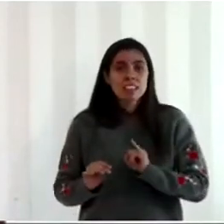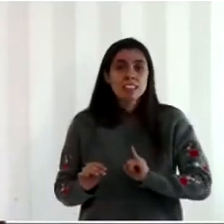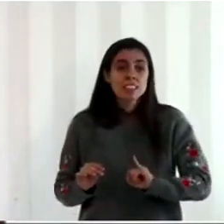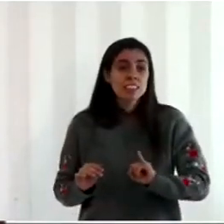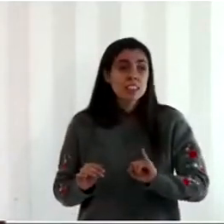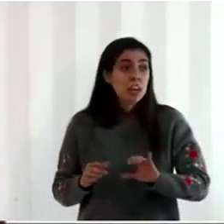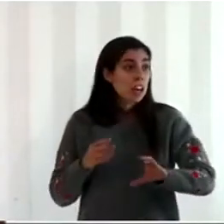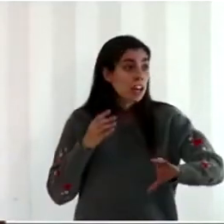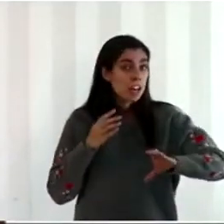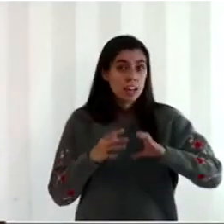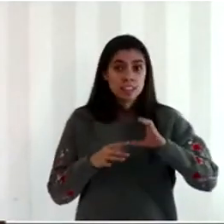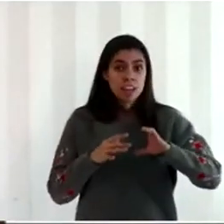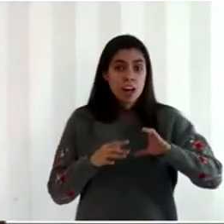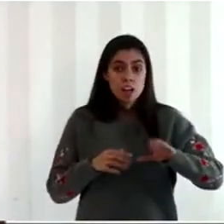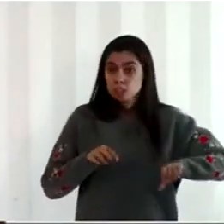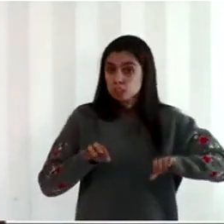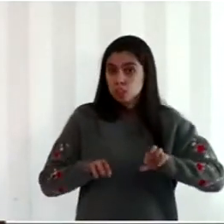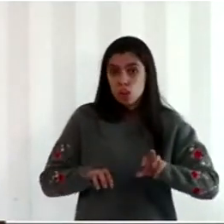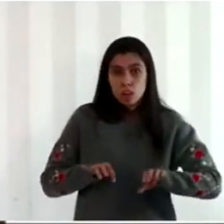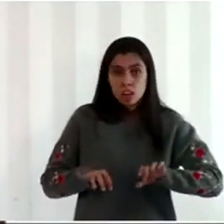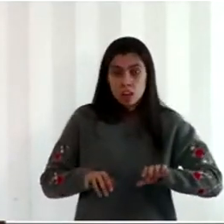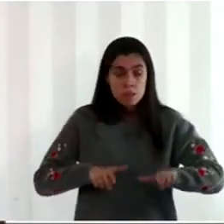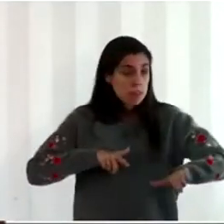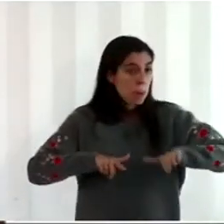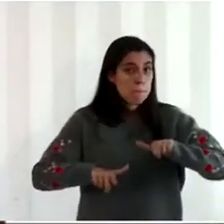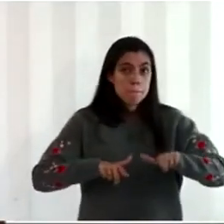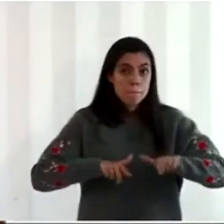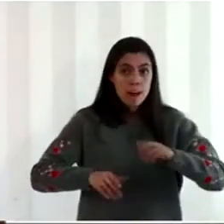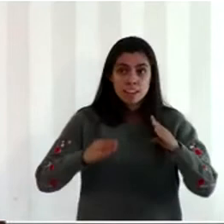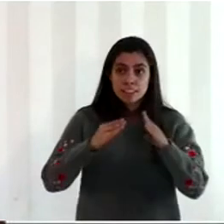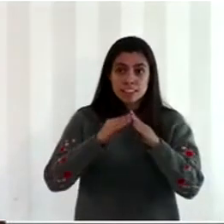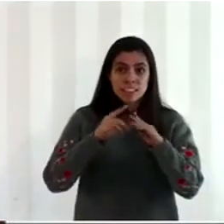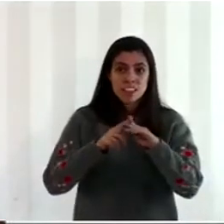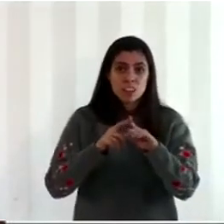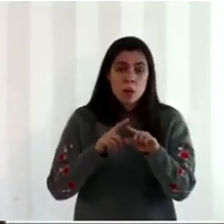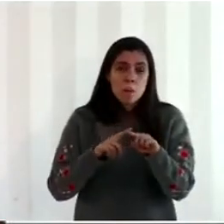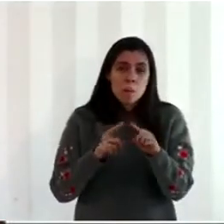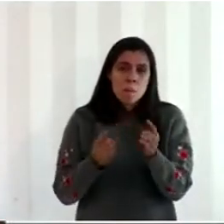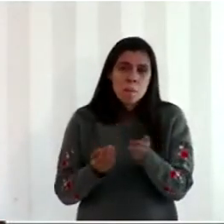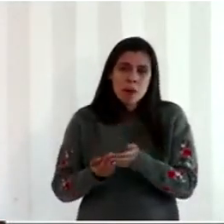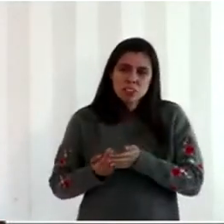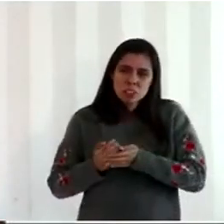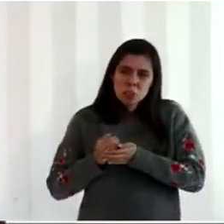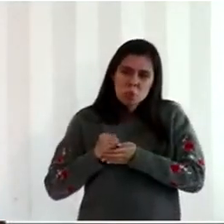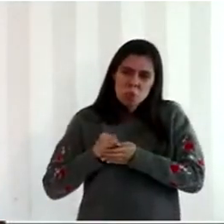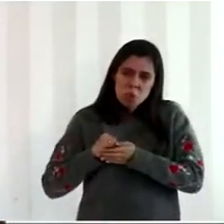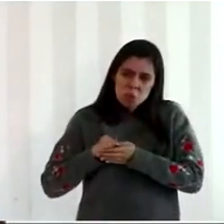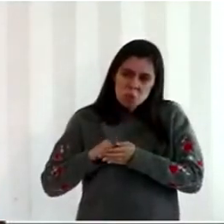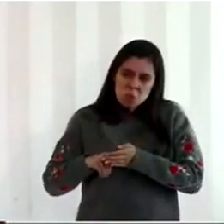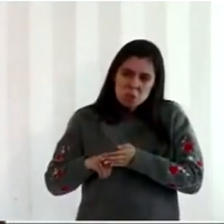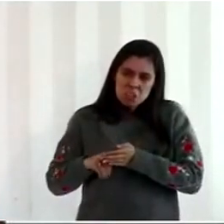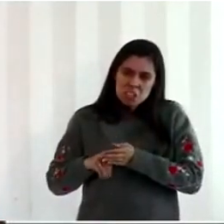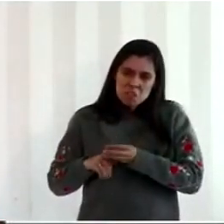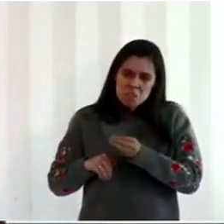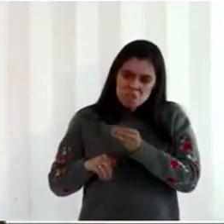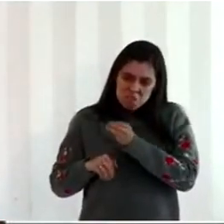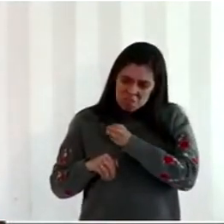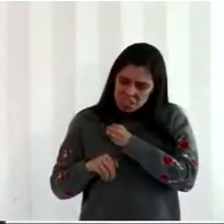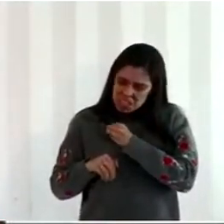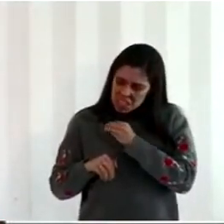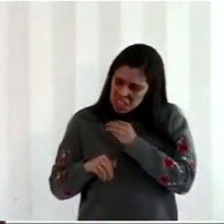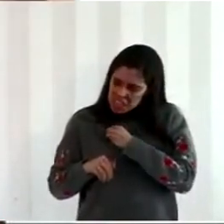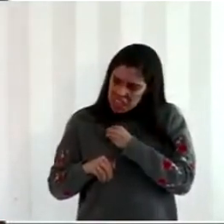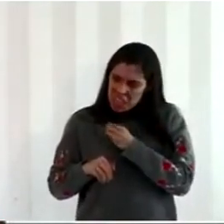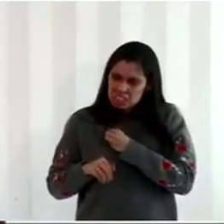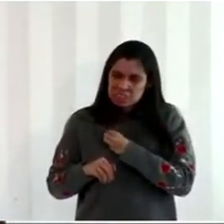Porque no passado Deus dizia isso, eu não suporto esse culto cheio de detalhes, solene, mas que o meu coração